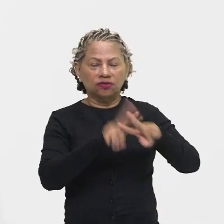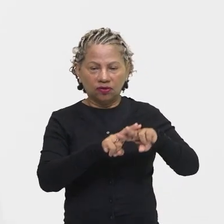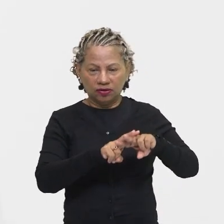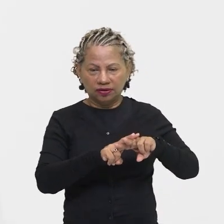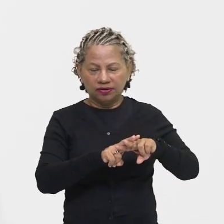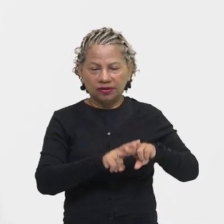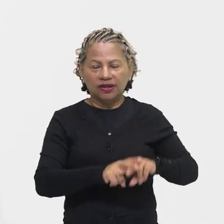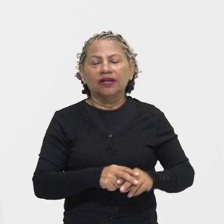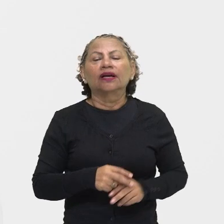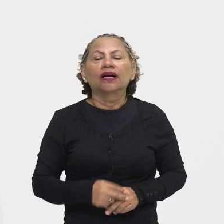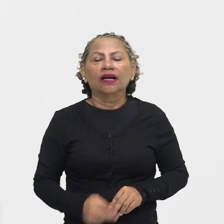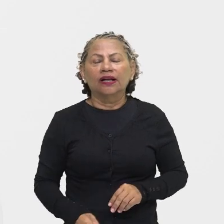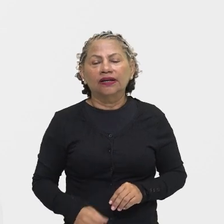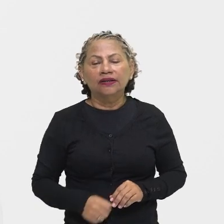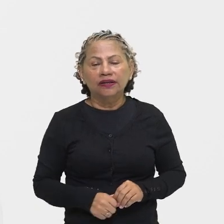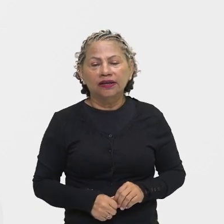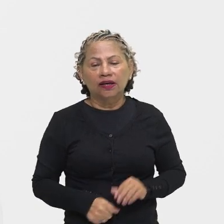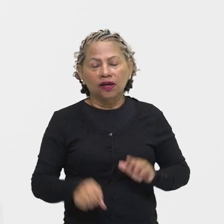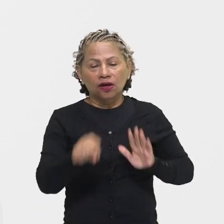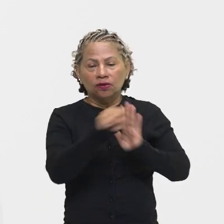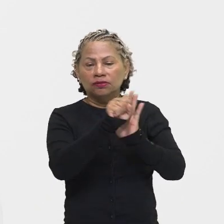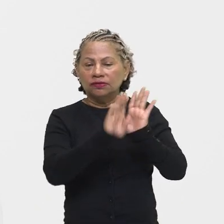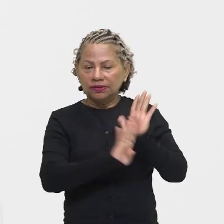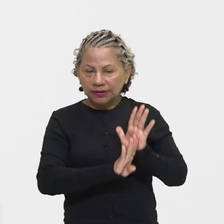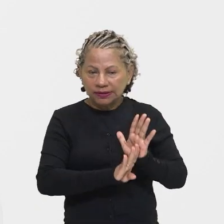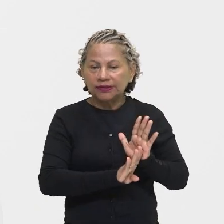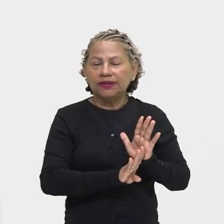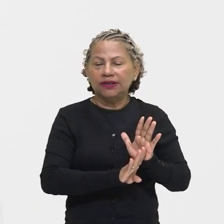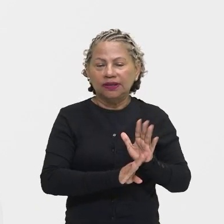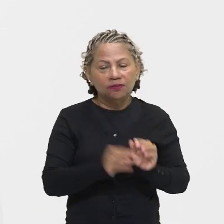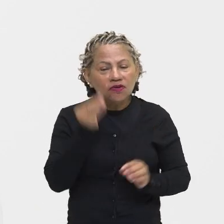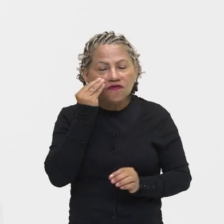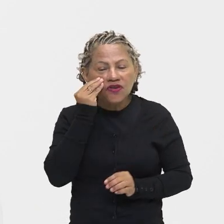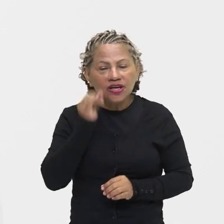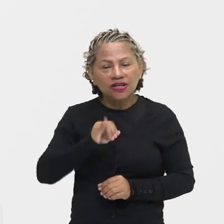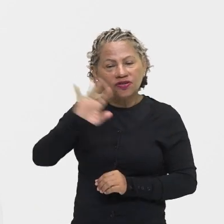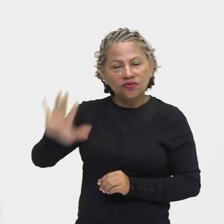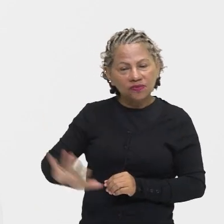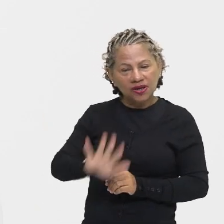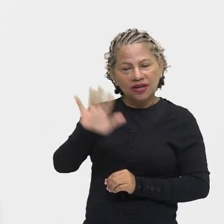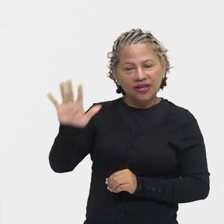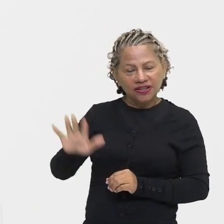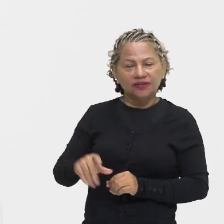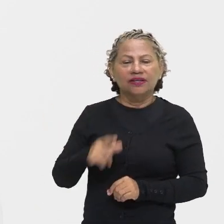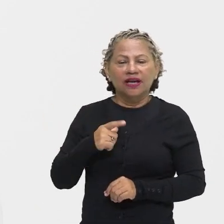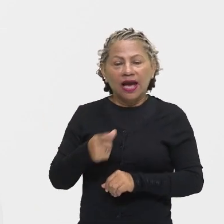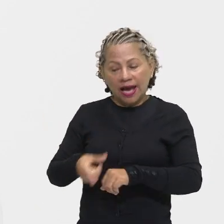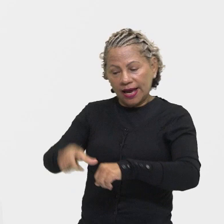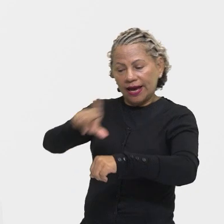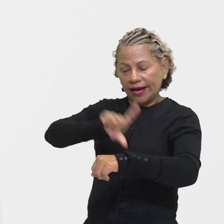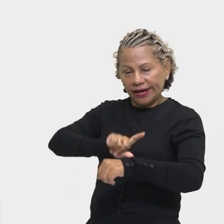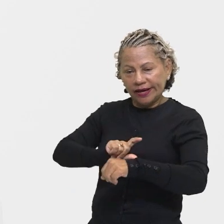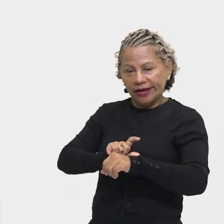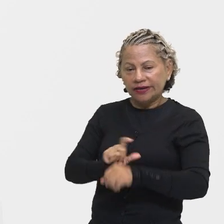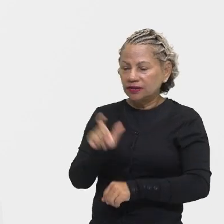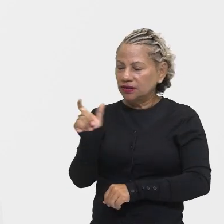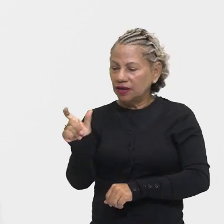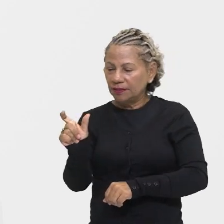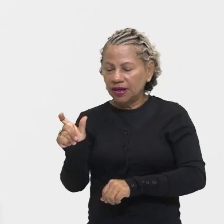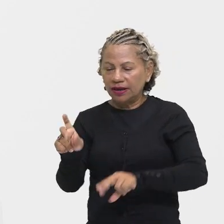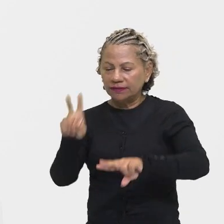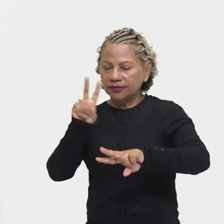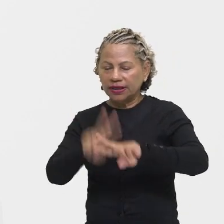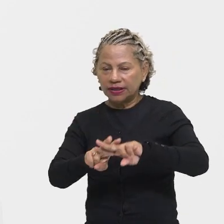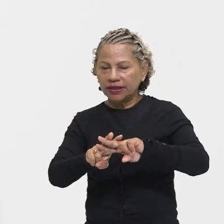pela cerquilha e é geralmente colocada na frente de alguma palavra que os usuários querem destacar